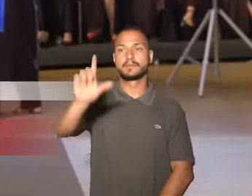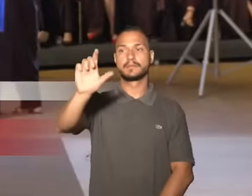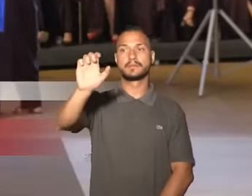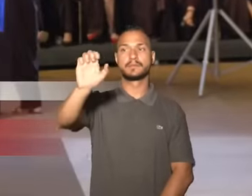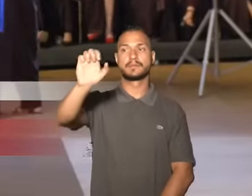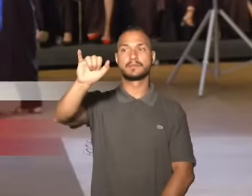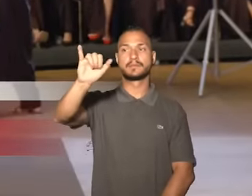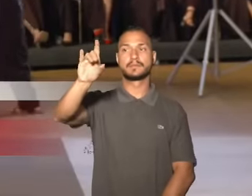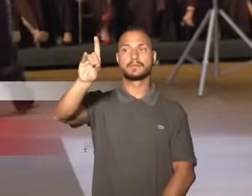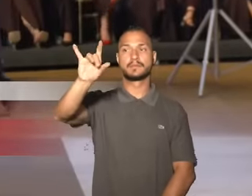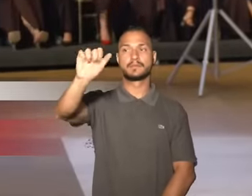Leidiane Carvalho Silva.